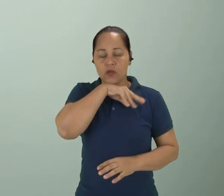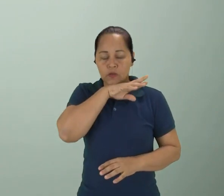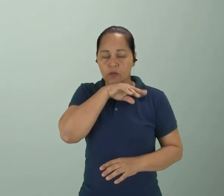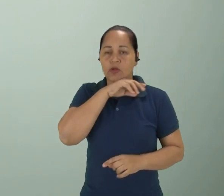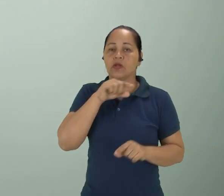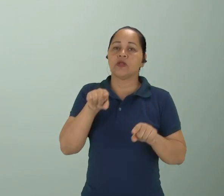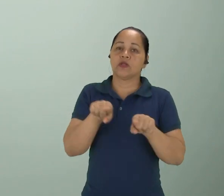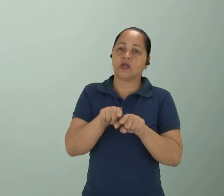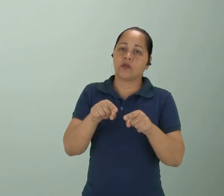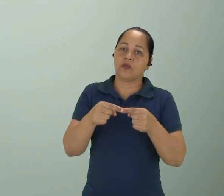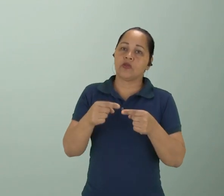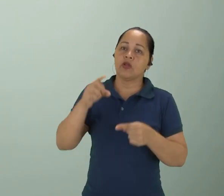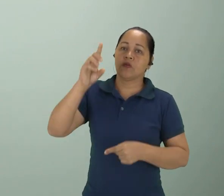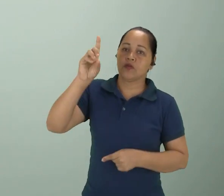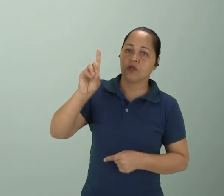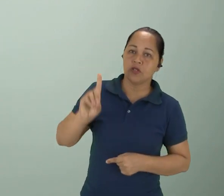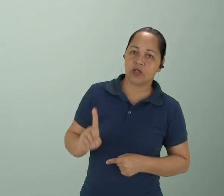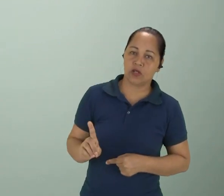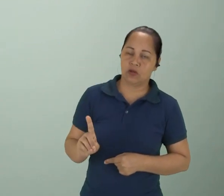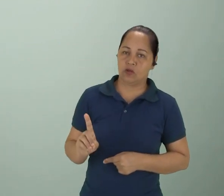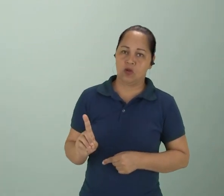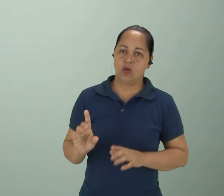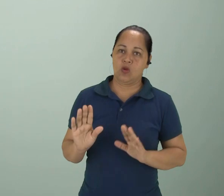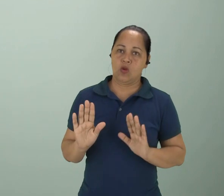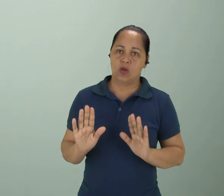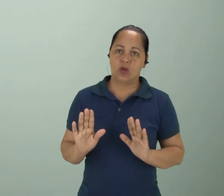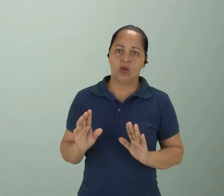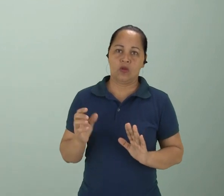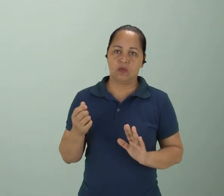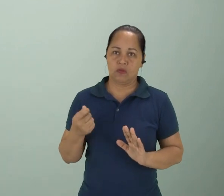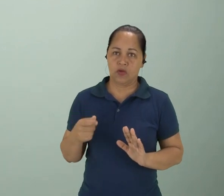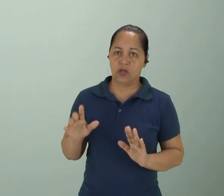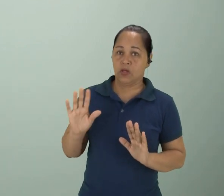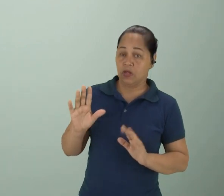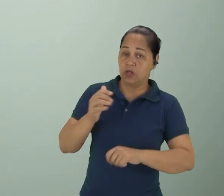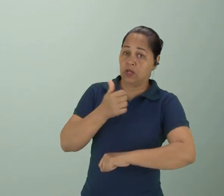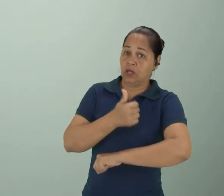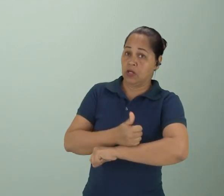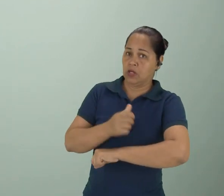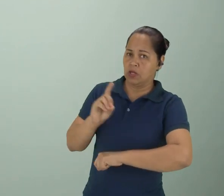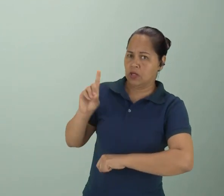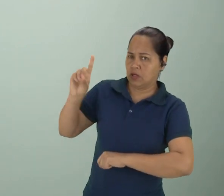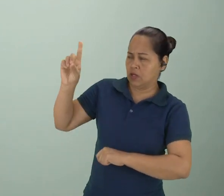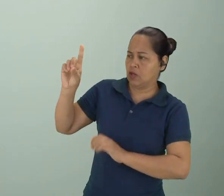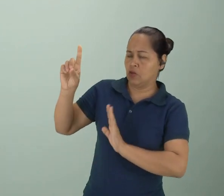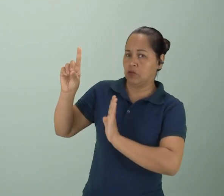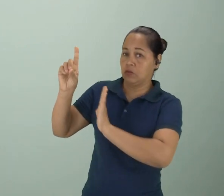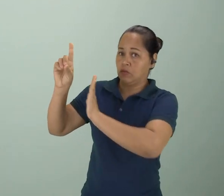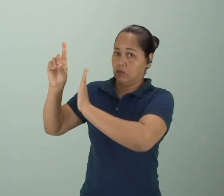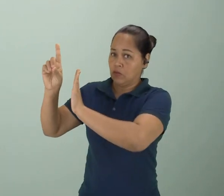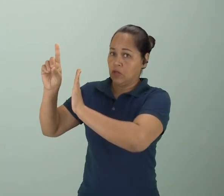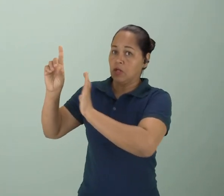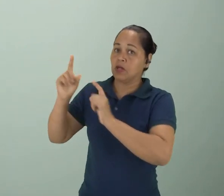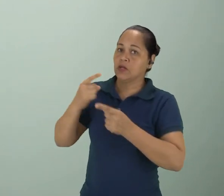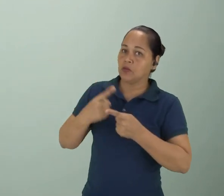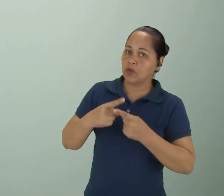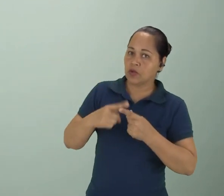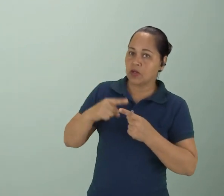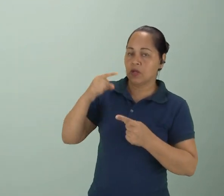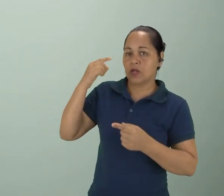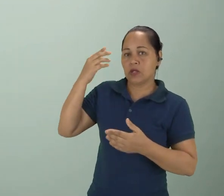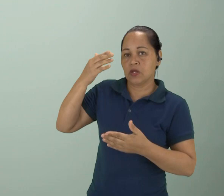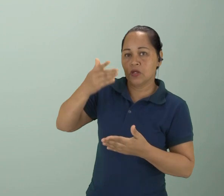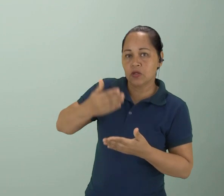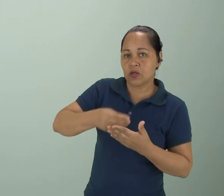são vistos como sujeito de direito não temos mais a referência num ser divino medieval não história da filosofia né porque